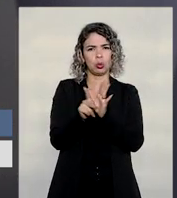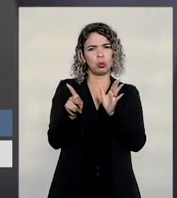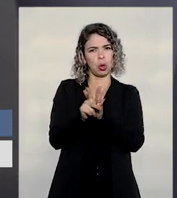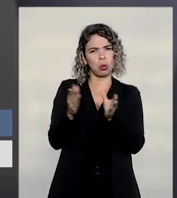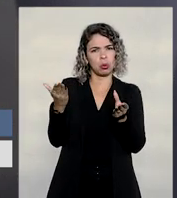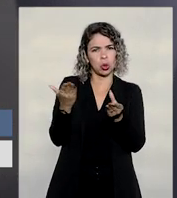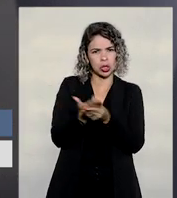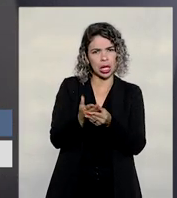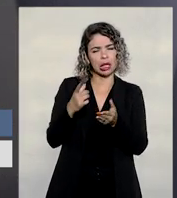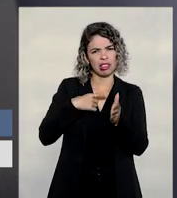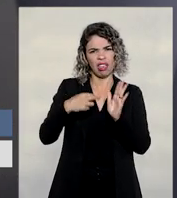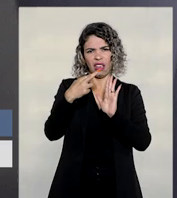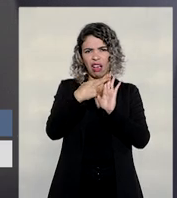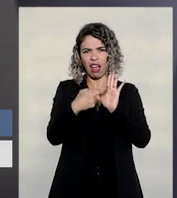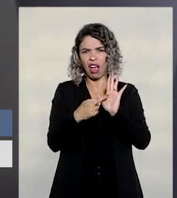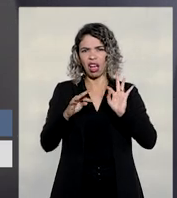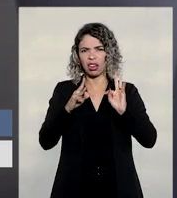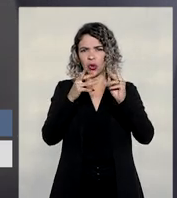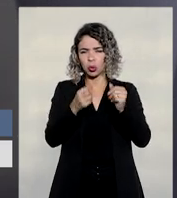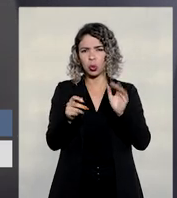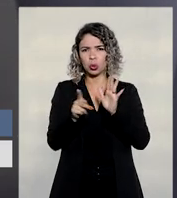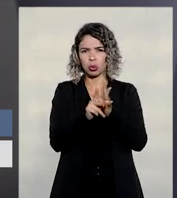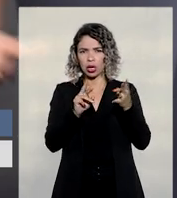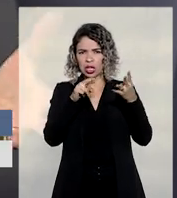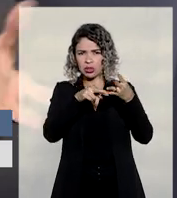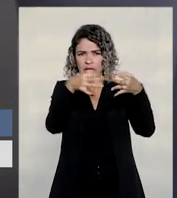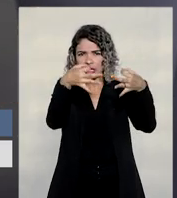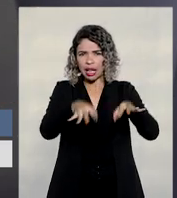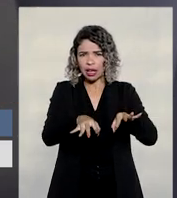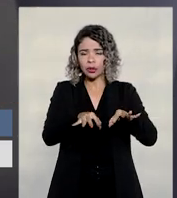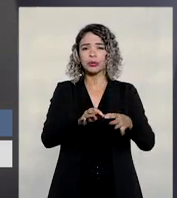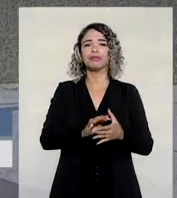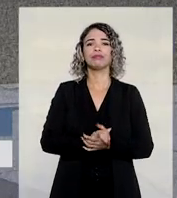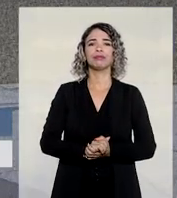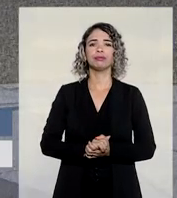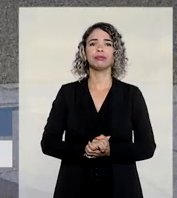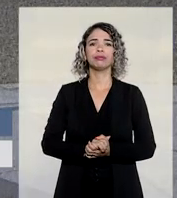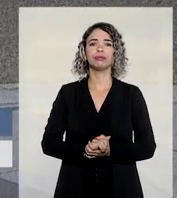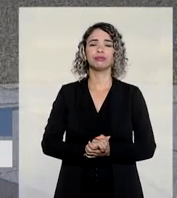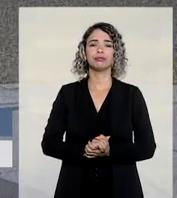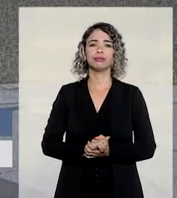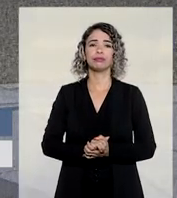processuais, inclusive essas custas são pré-requisito dos chamados recursos, né?